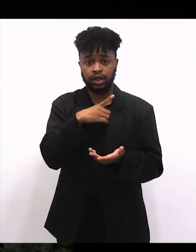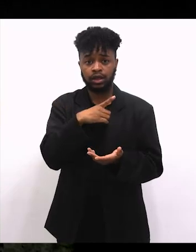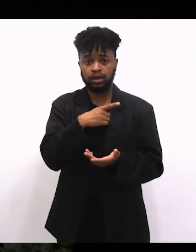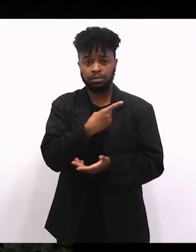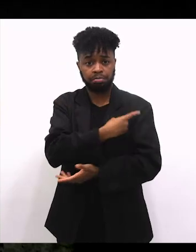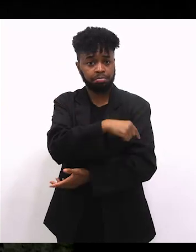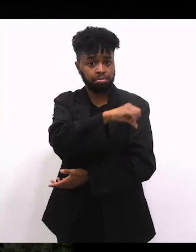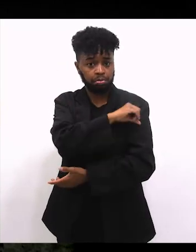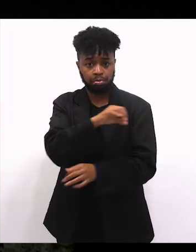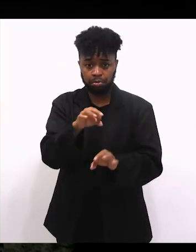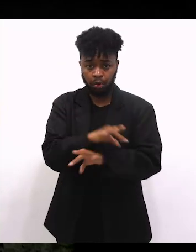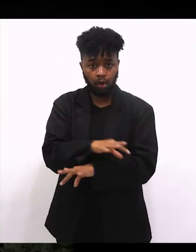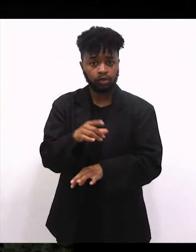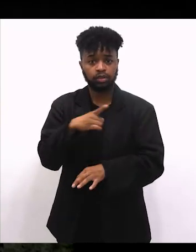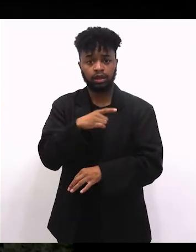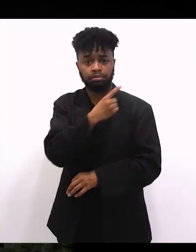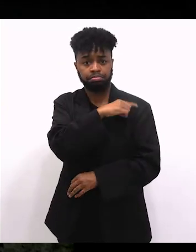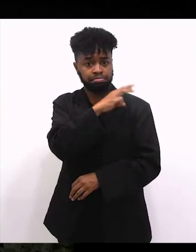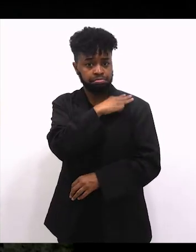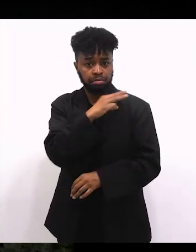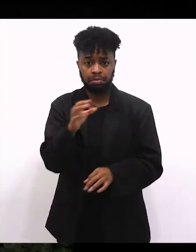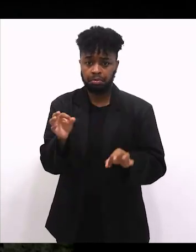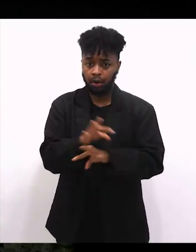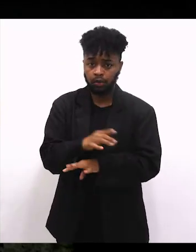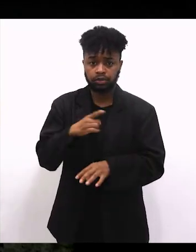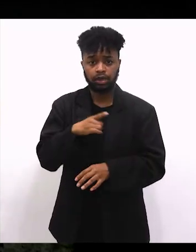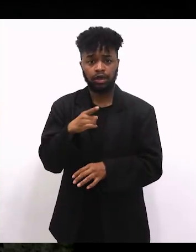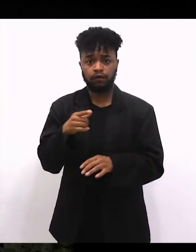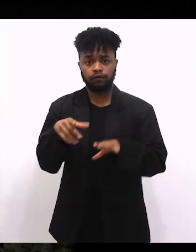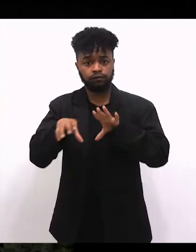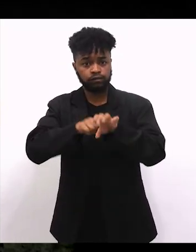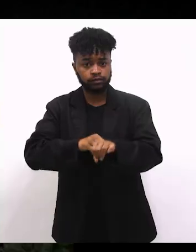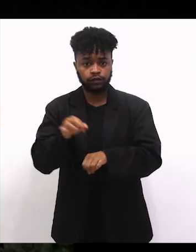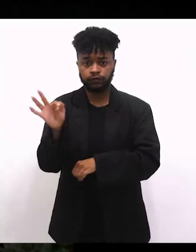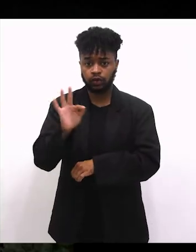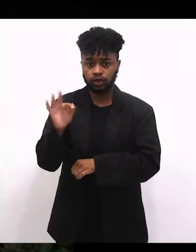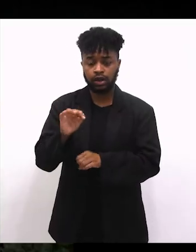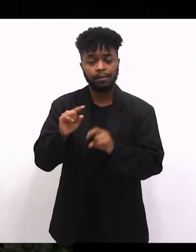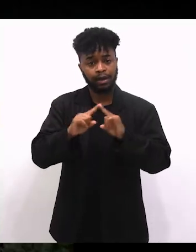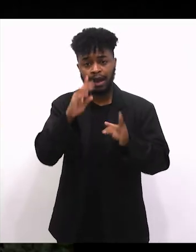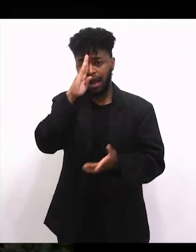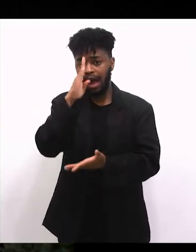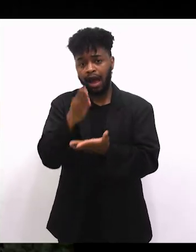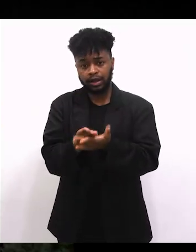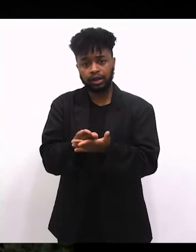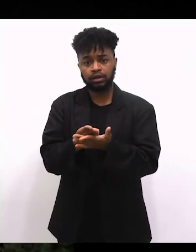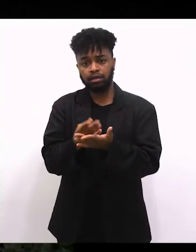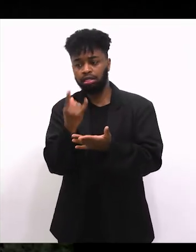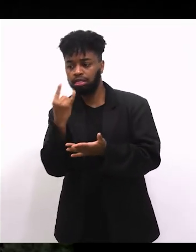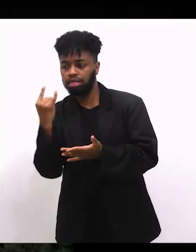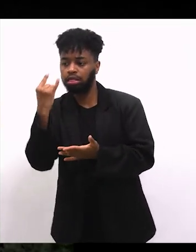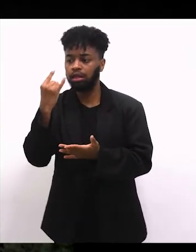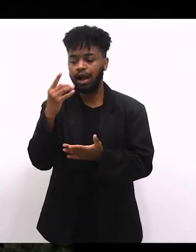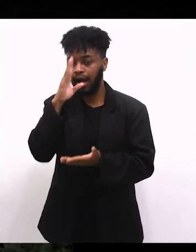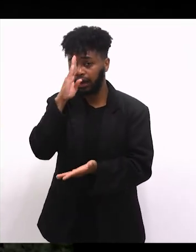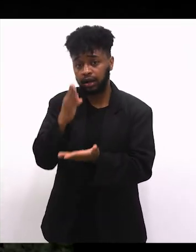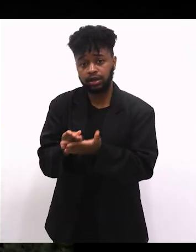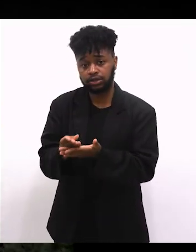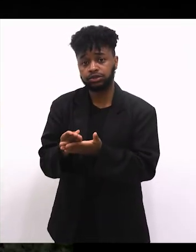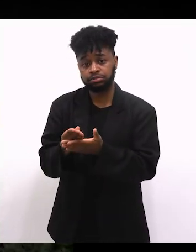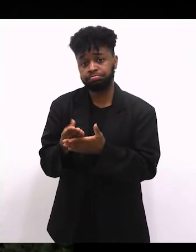ensino fundamental completo, ensino médio completo, com graduação, que estão caindo nessas ciladas e armadilhas,